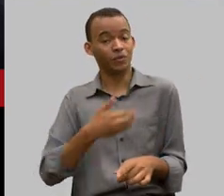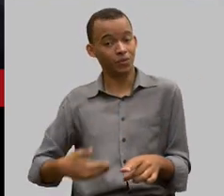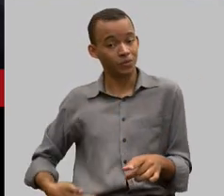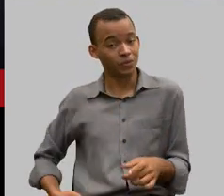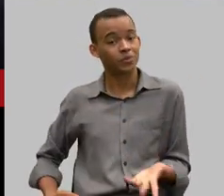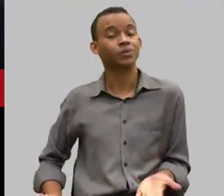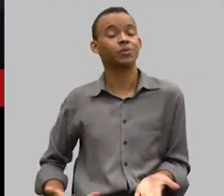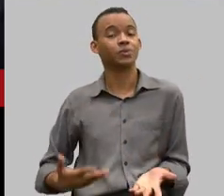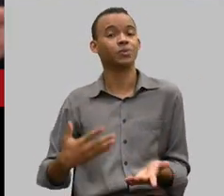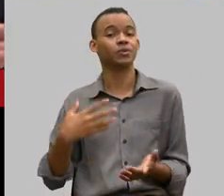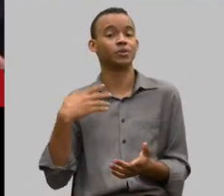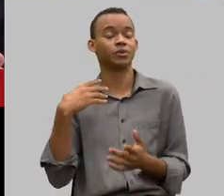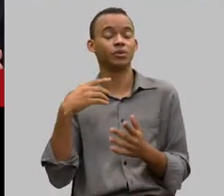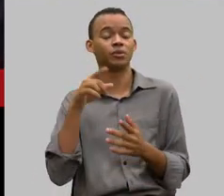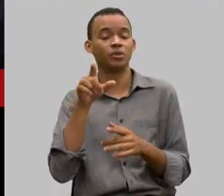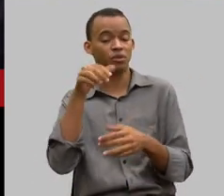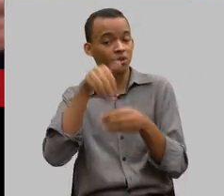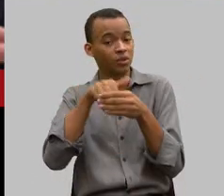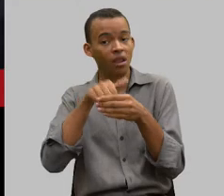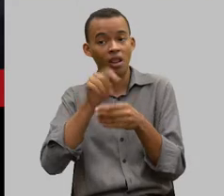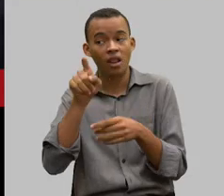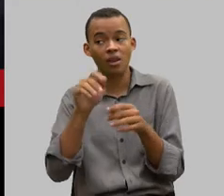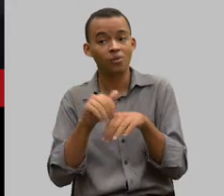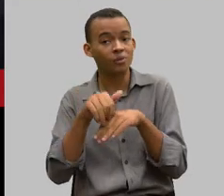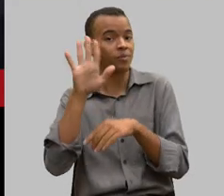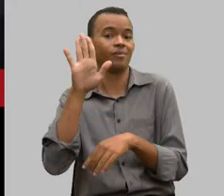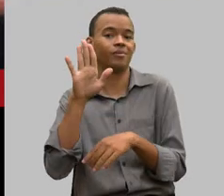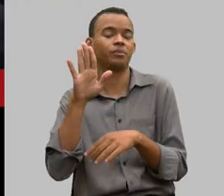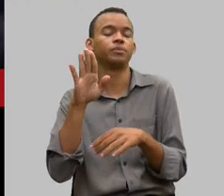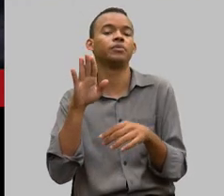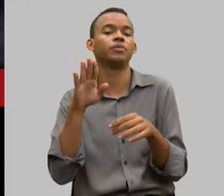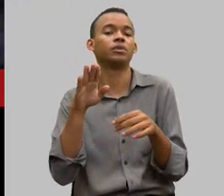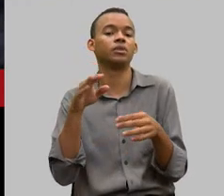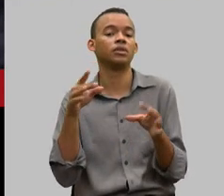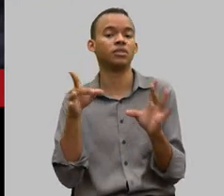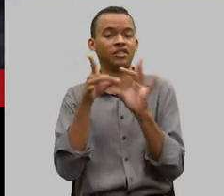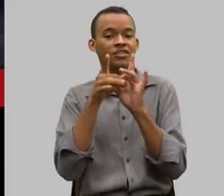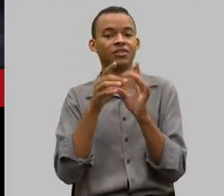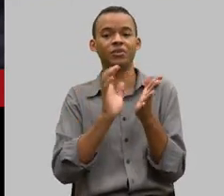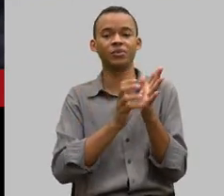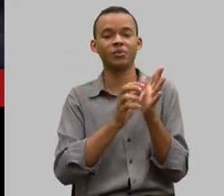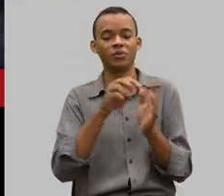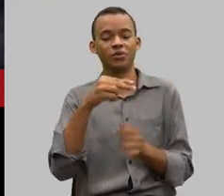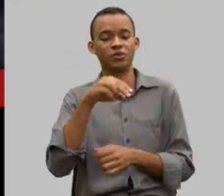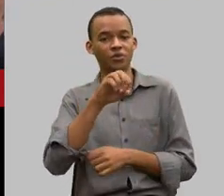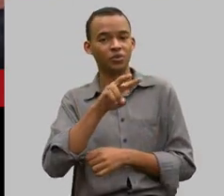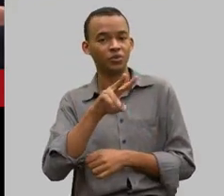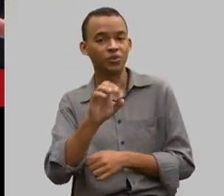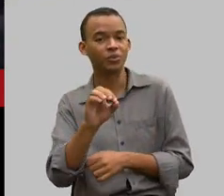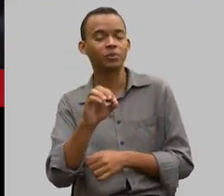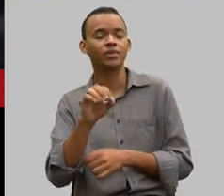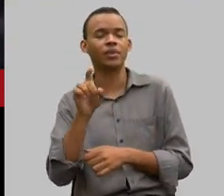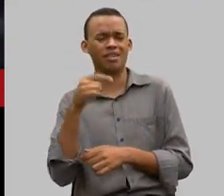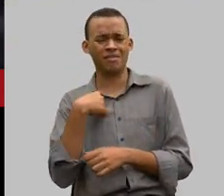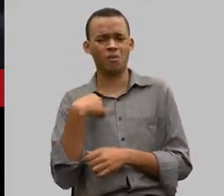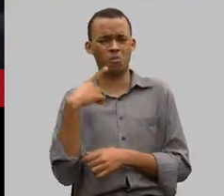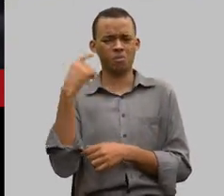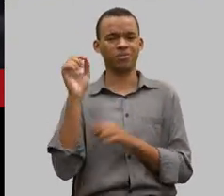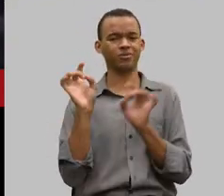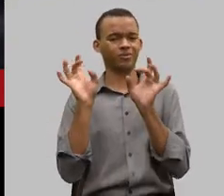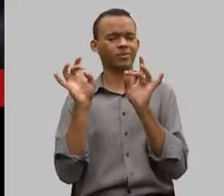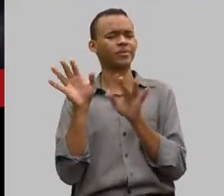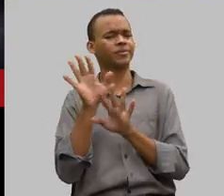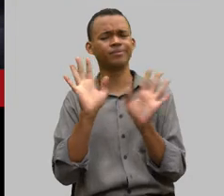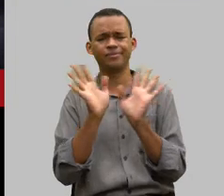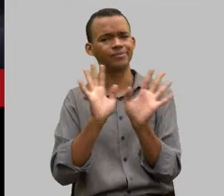do partido novo sou ligado ao governo sou do partido novo eu não tenho nenhum privilégio não emenda mais Eu voto quase